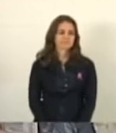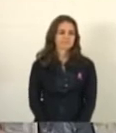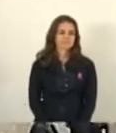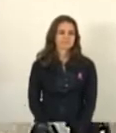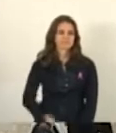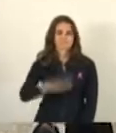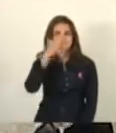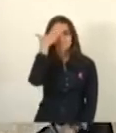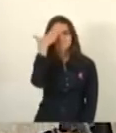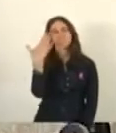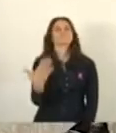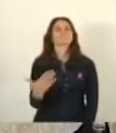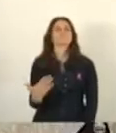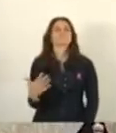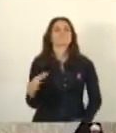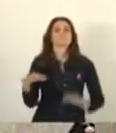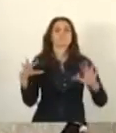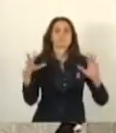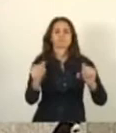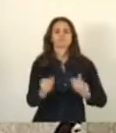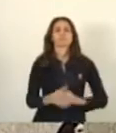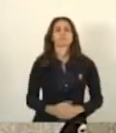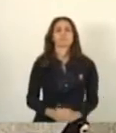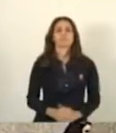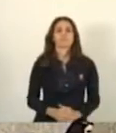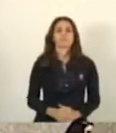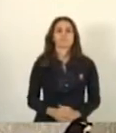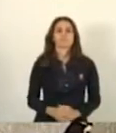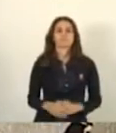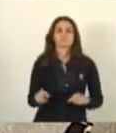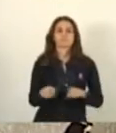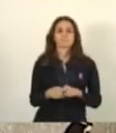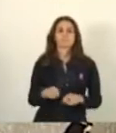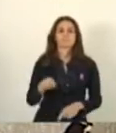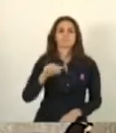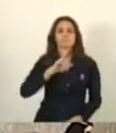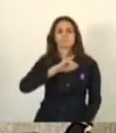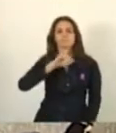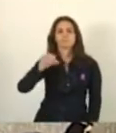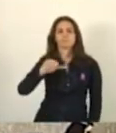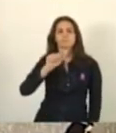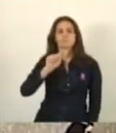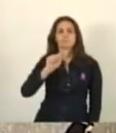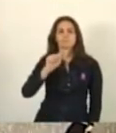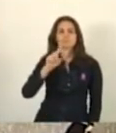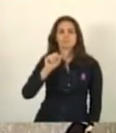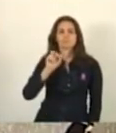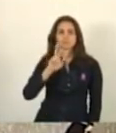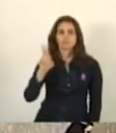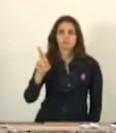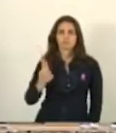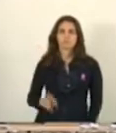Muito obrigado a todos pela posição de respeito, inclusive o nosso amigo deputado Jamir Malini.